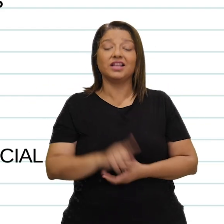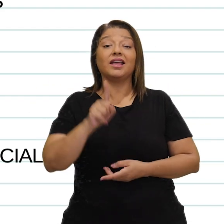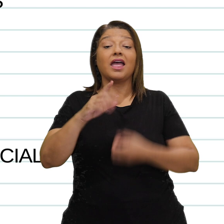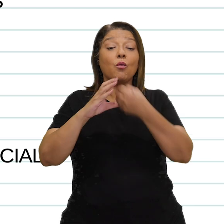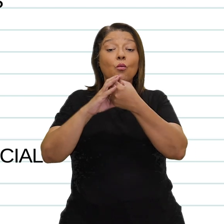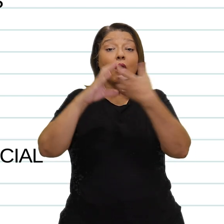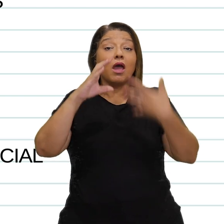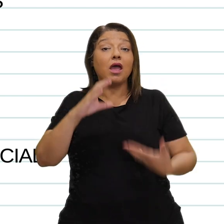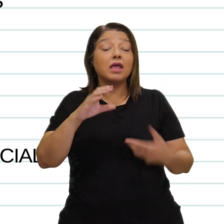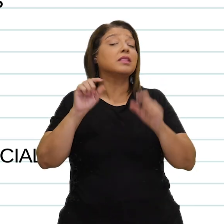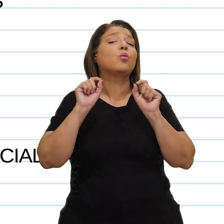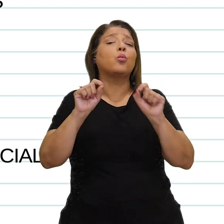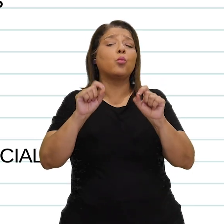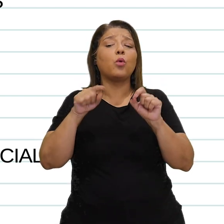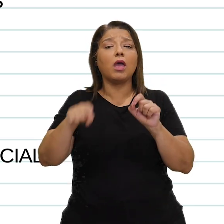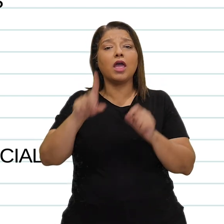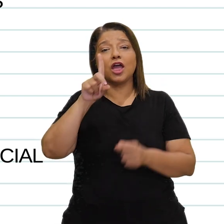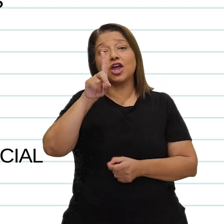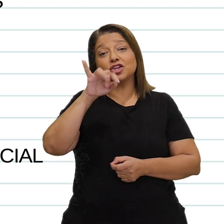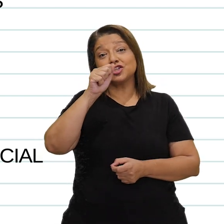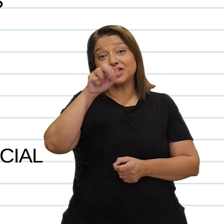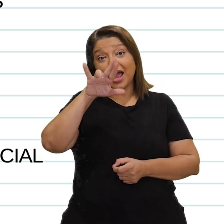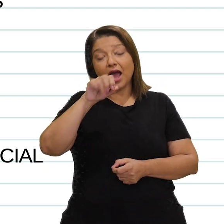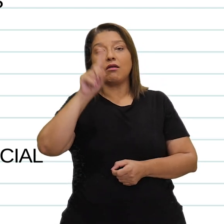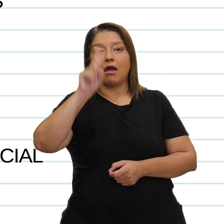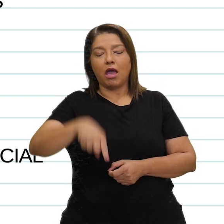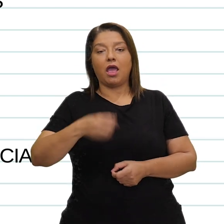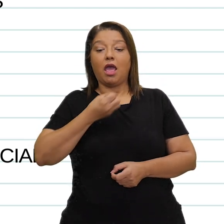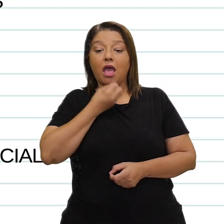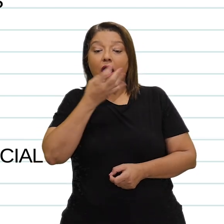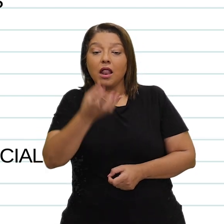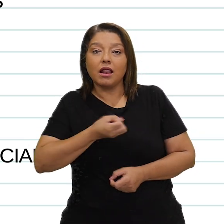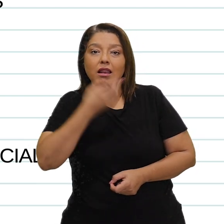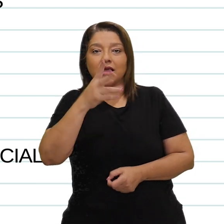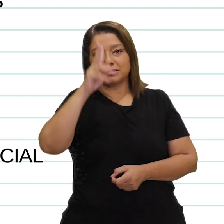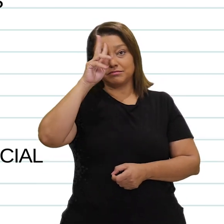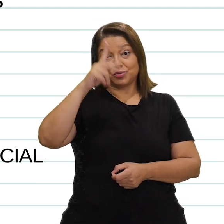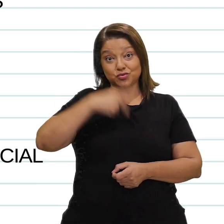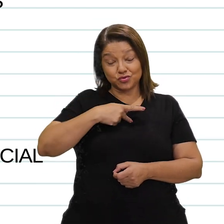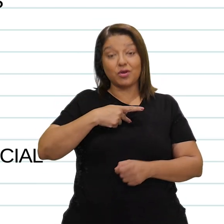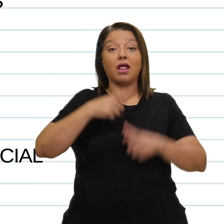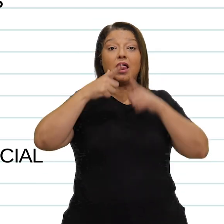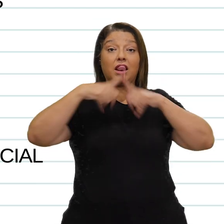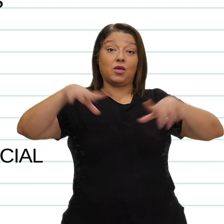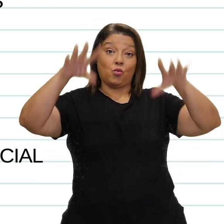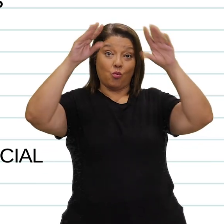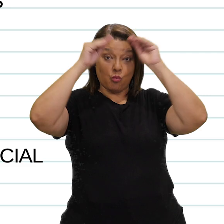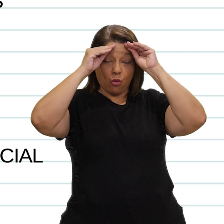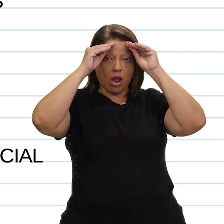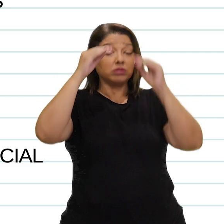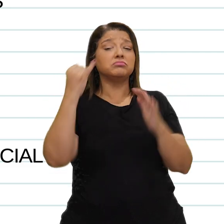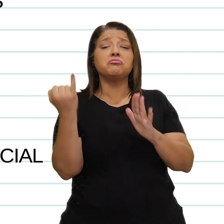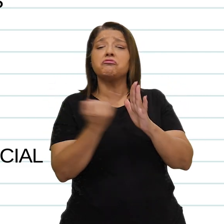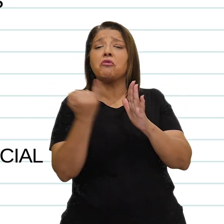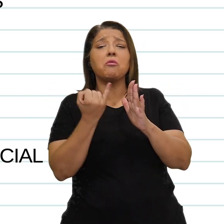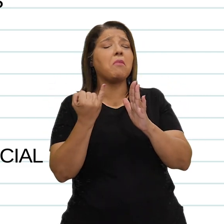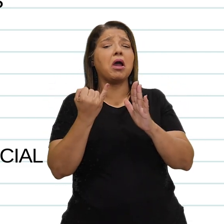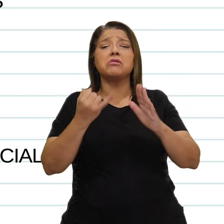diário são seus relatos em caráter pessoal, uma linguagem informal e